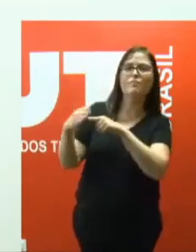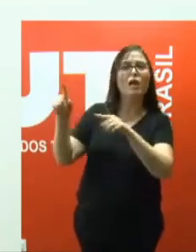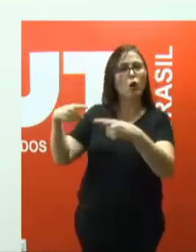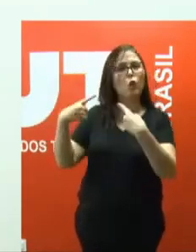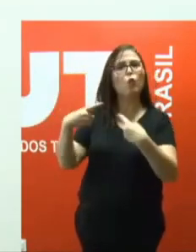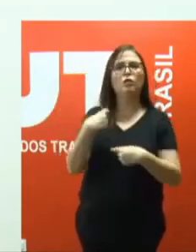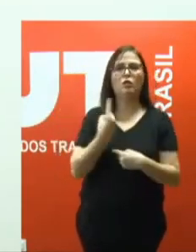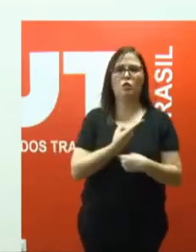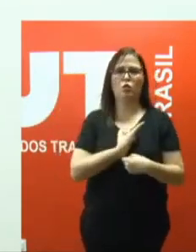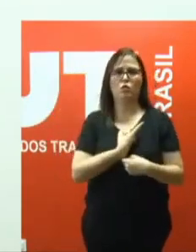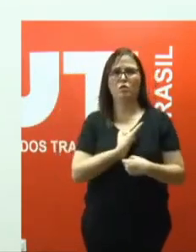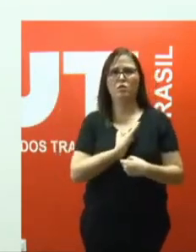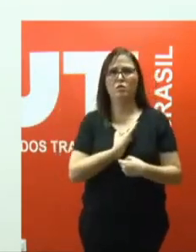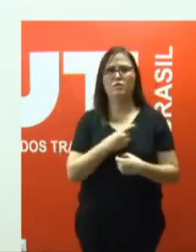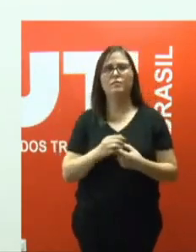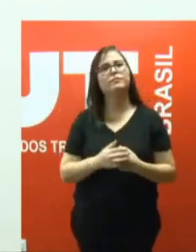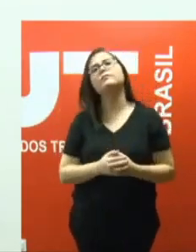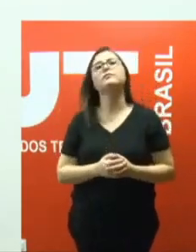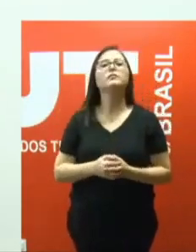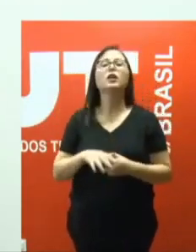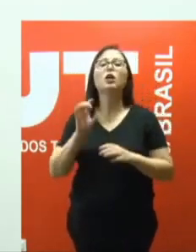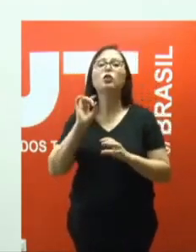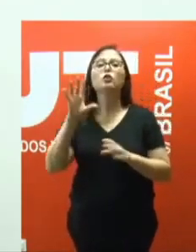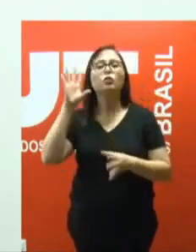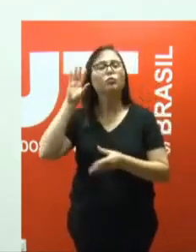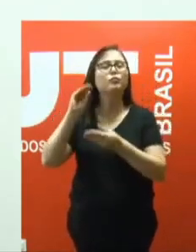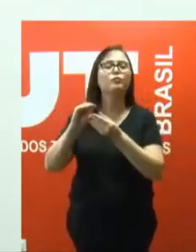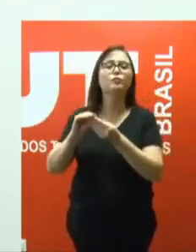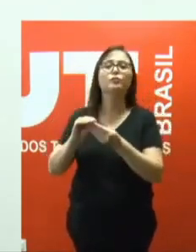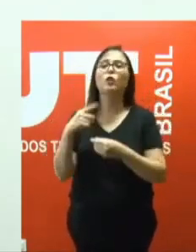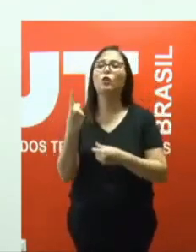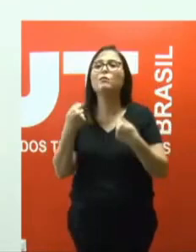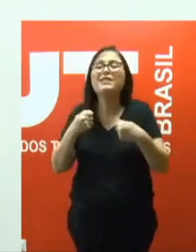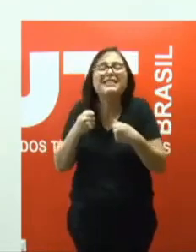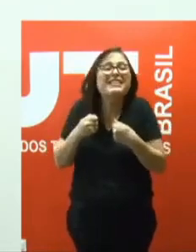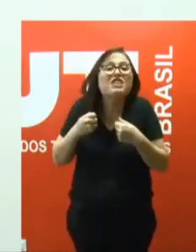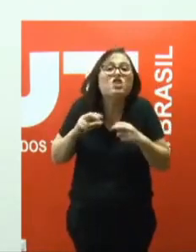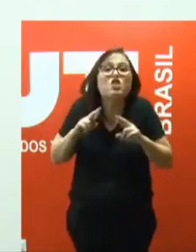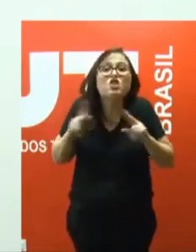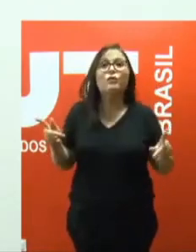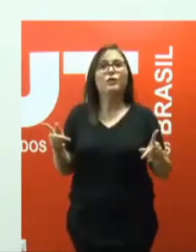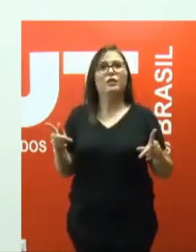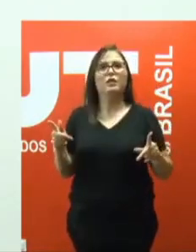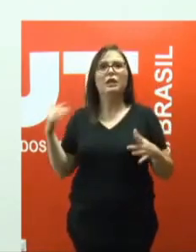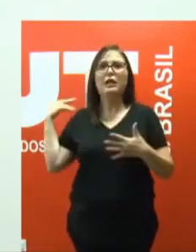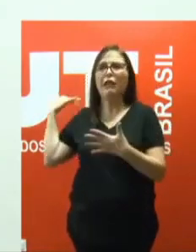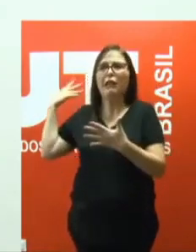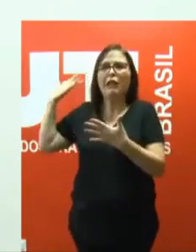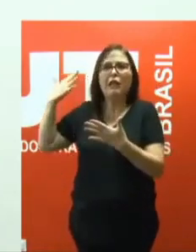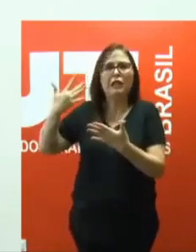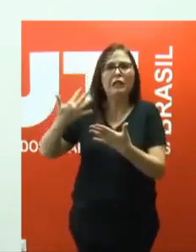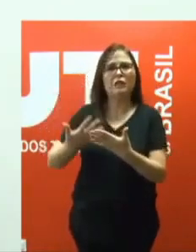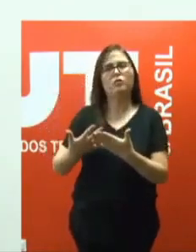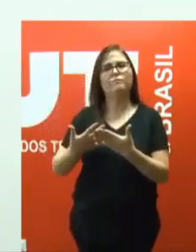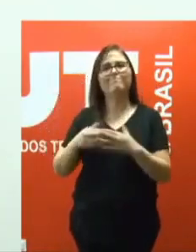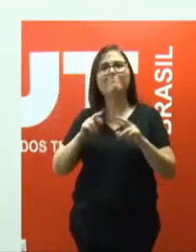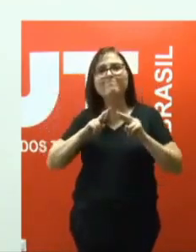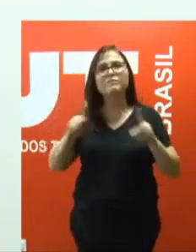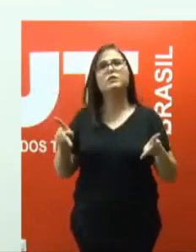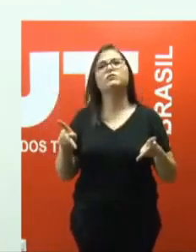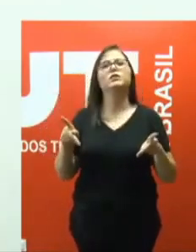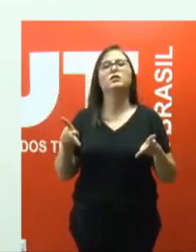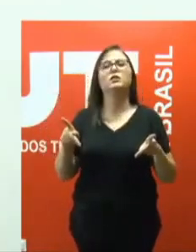nós. Eu só estou querendo dizer que nós vamos ter que fazer algo diferente do que nós fizemos até agora, para que a gente